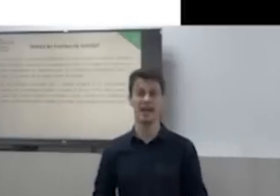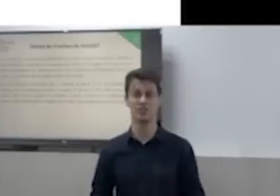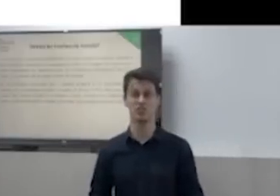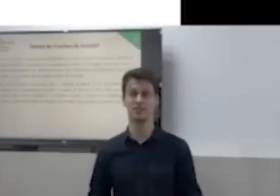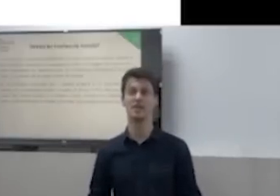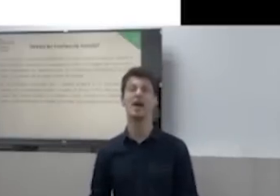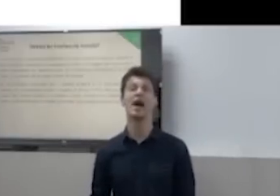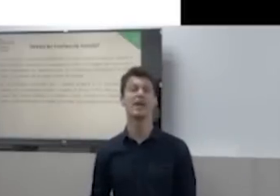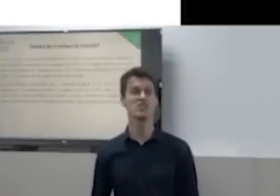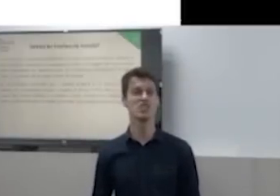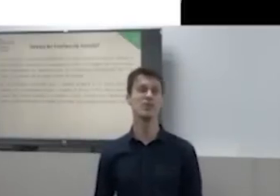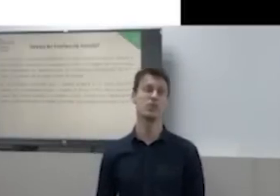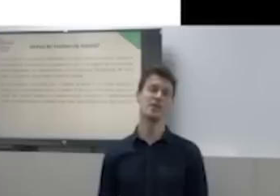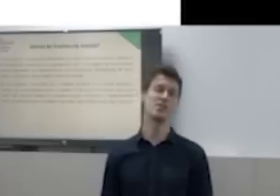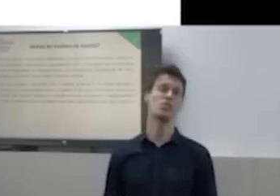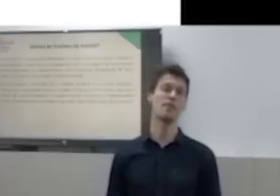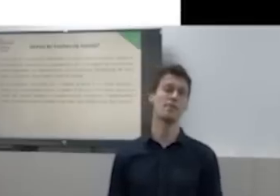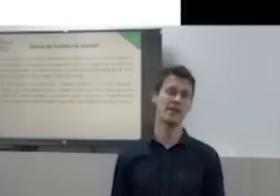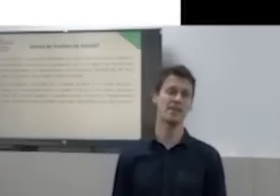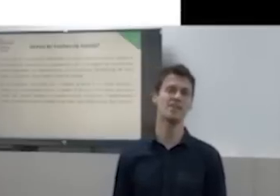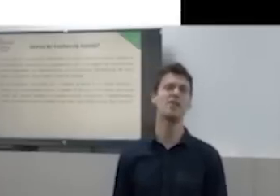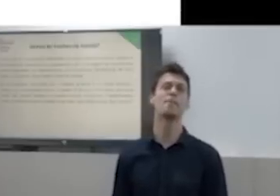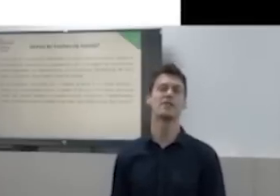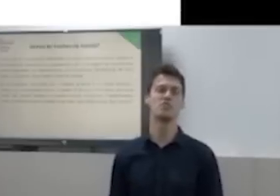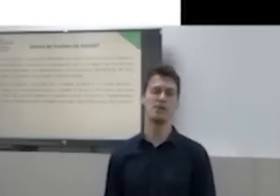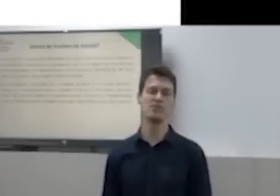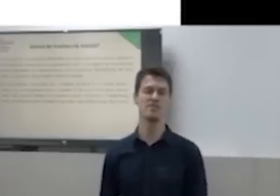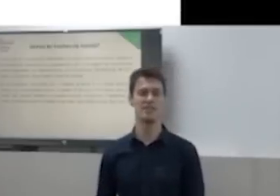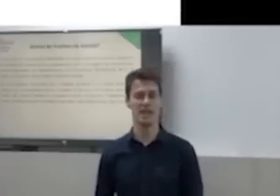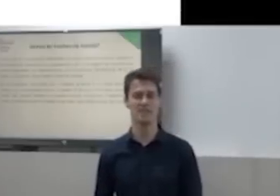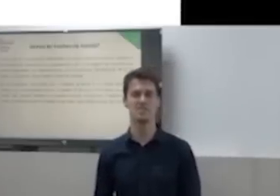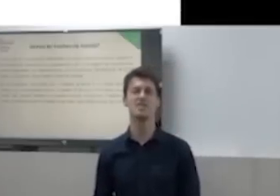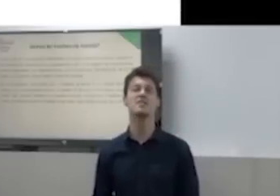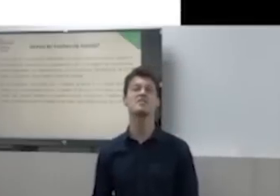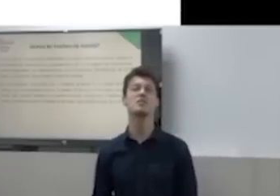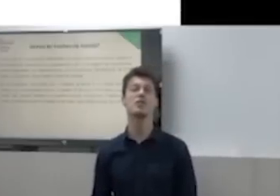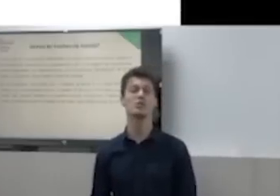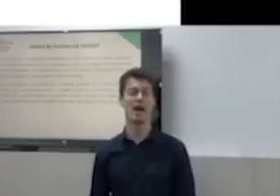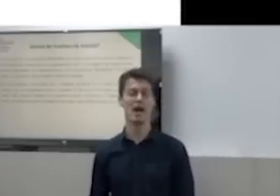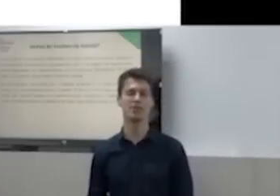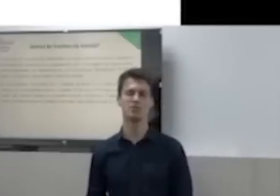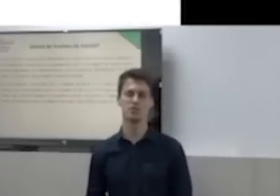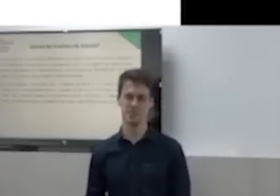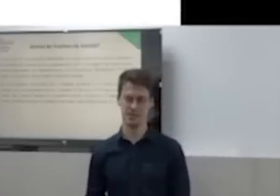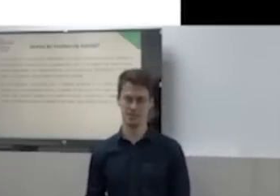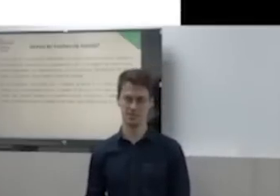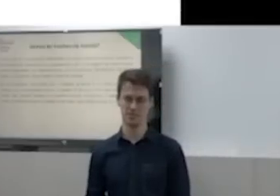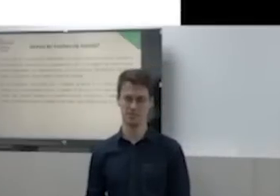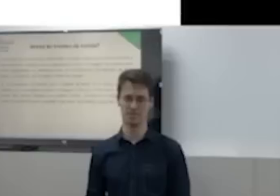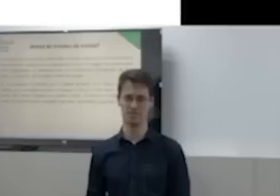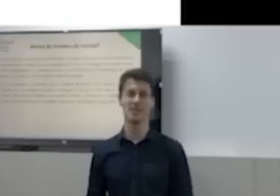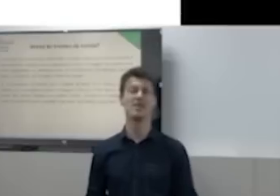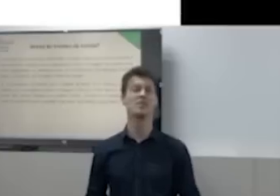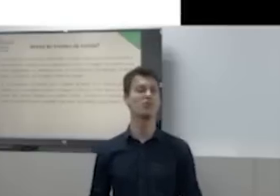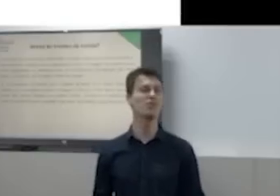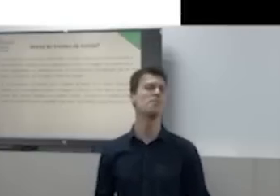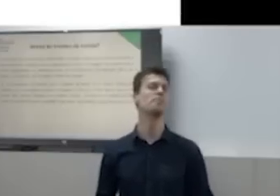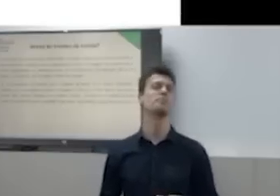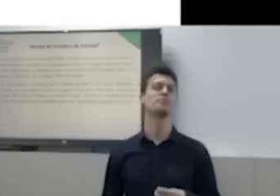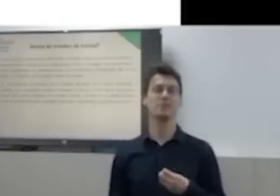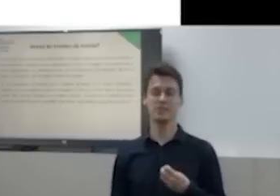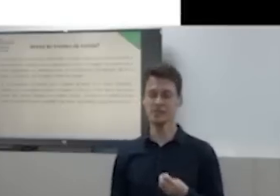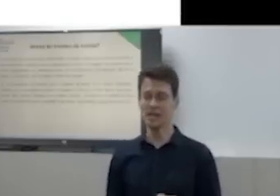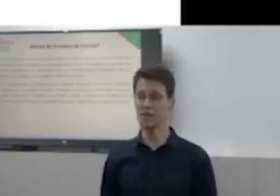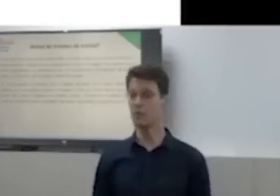gente chama de Antártida. A região atuaria como uma barreira para a superfície terrestre, segurando a água dos oceanos.